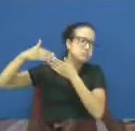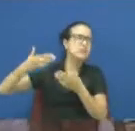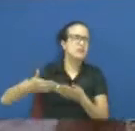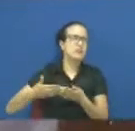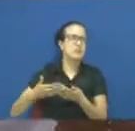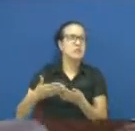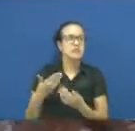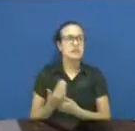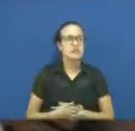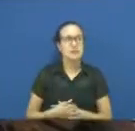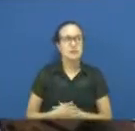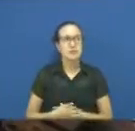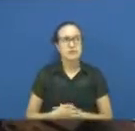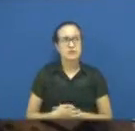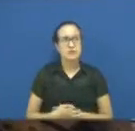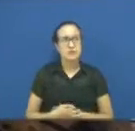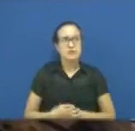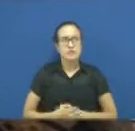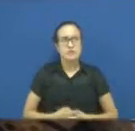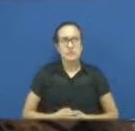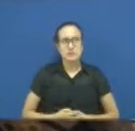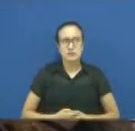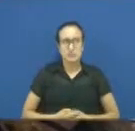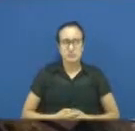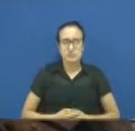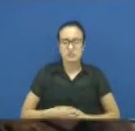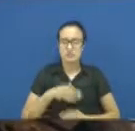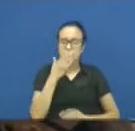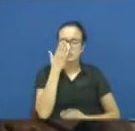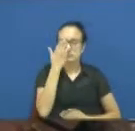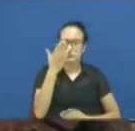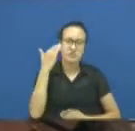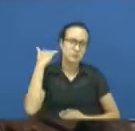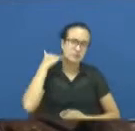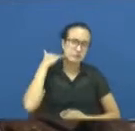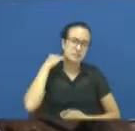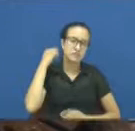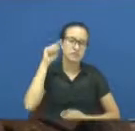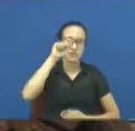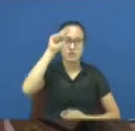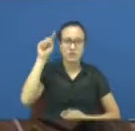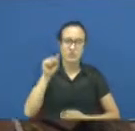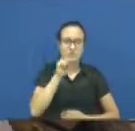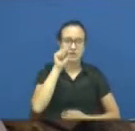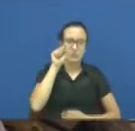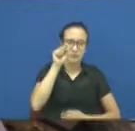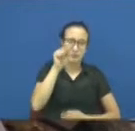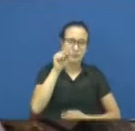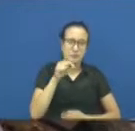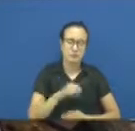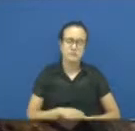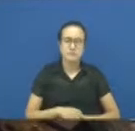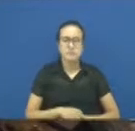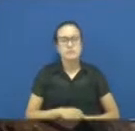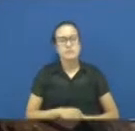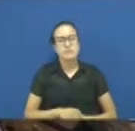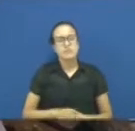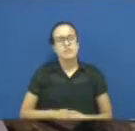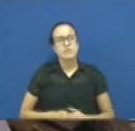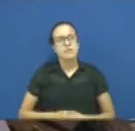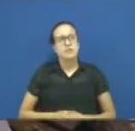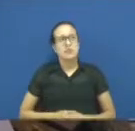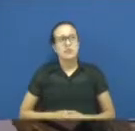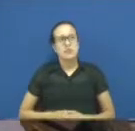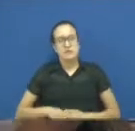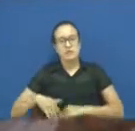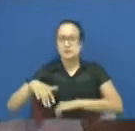bem de frente ao Banco Itaú, esquina da Barão de Campinas, com Alferes Franco, bem